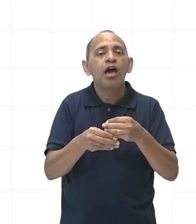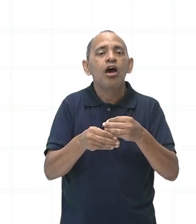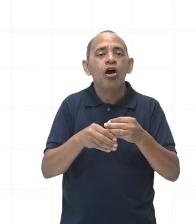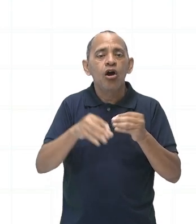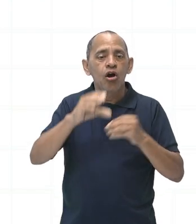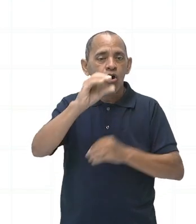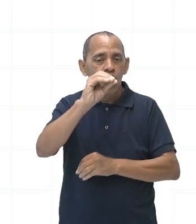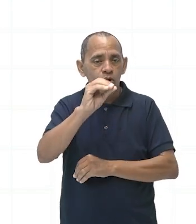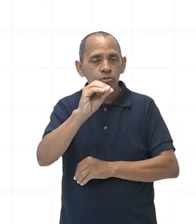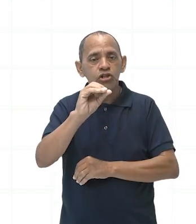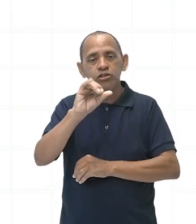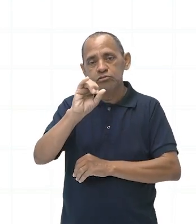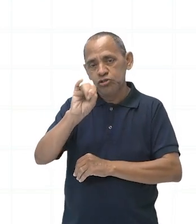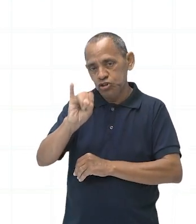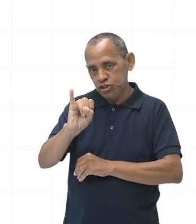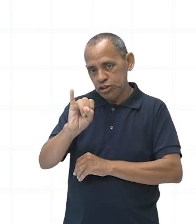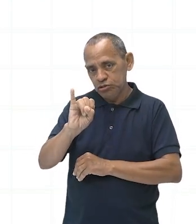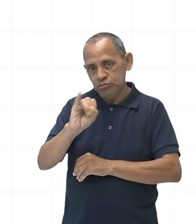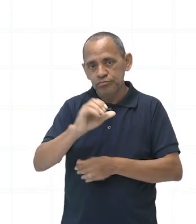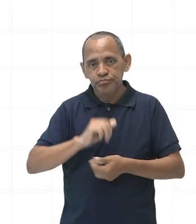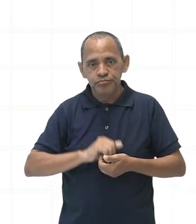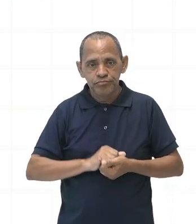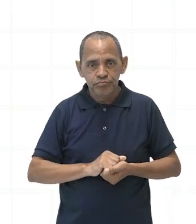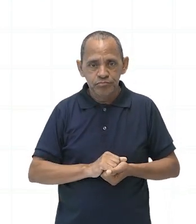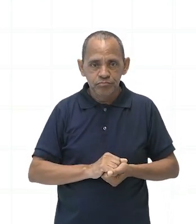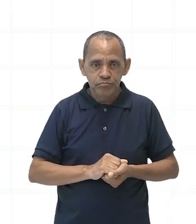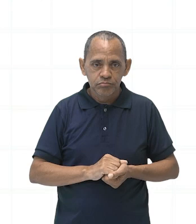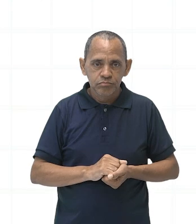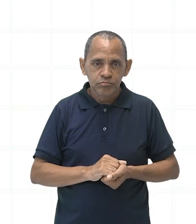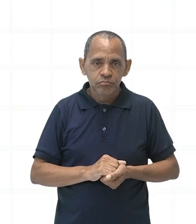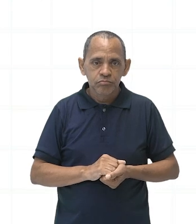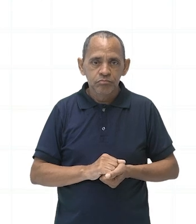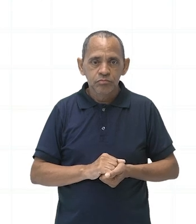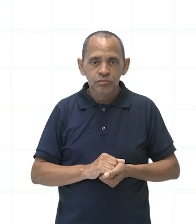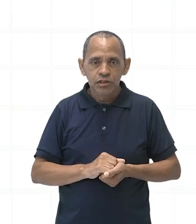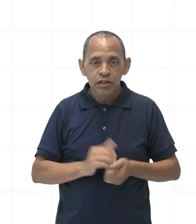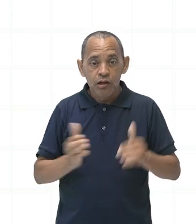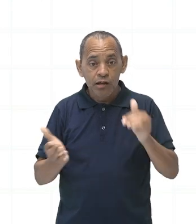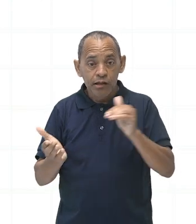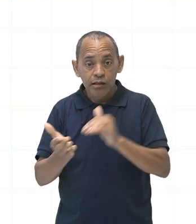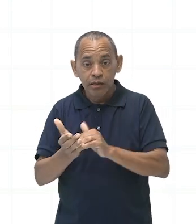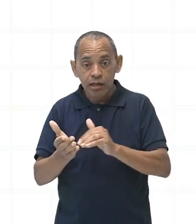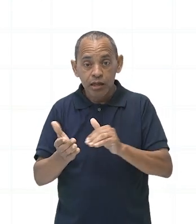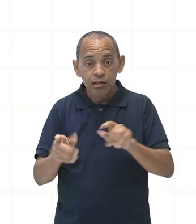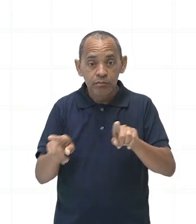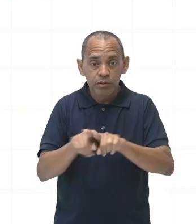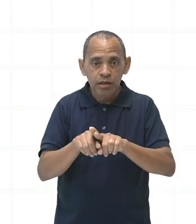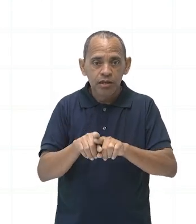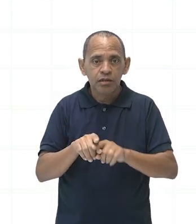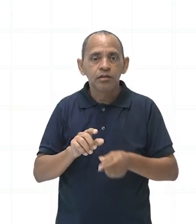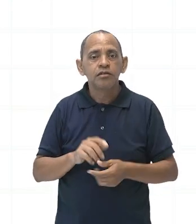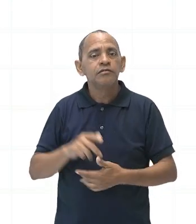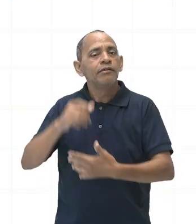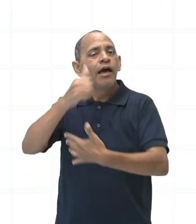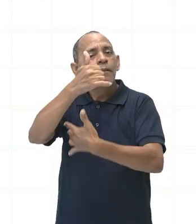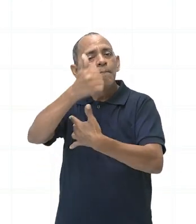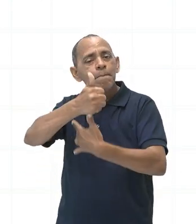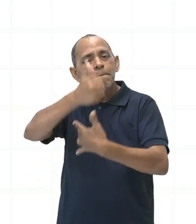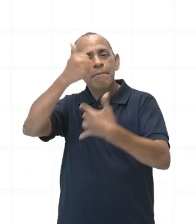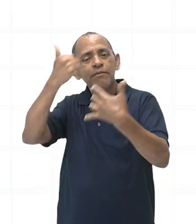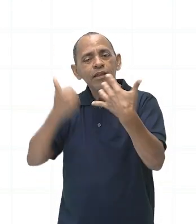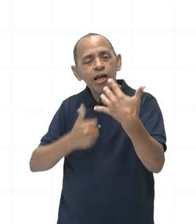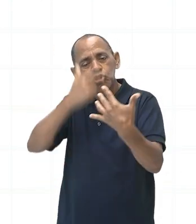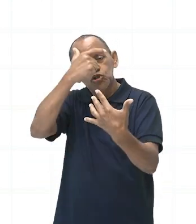é o objeto indireto. Tá bom? Por fim, eu sou muito privilegiado. Olha aí o verbo